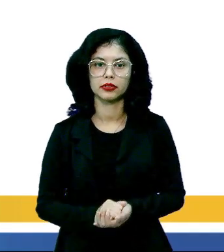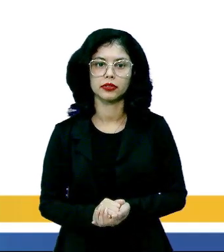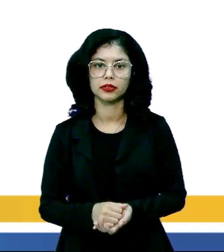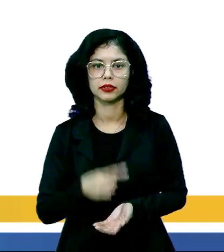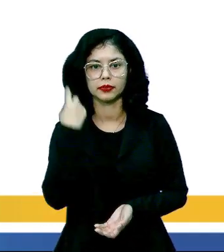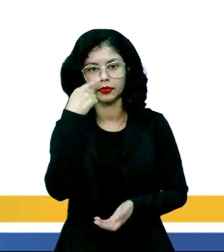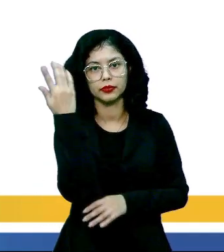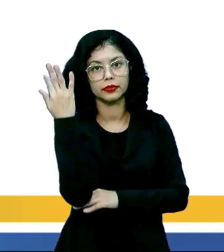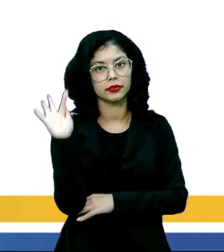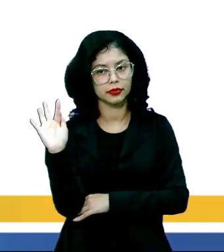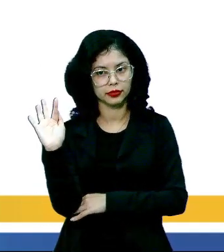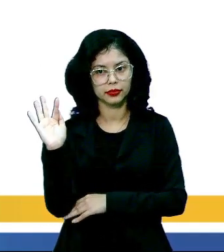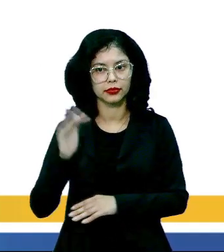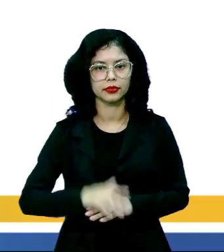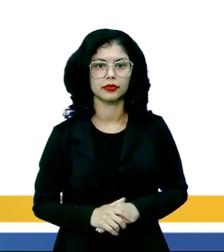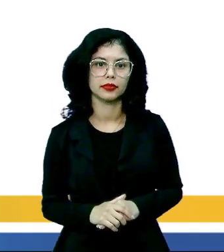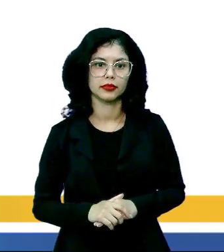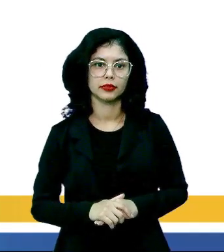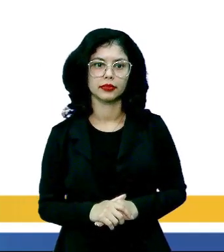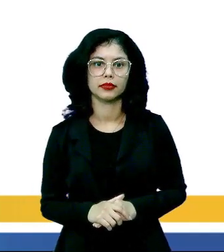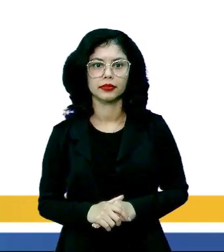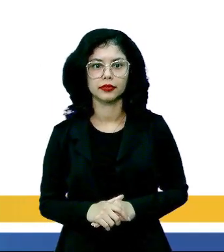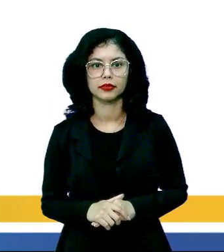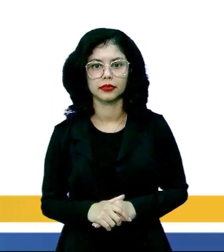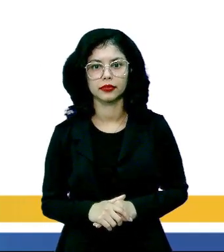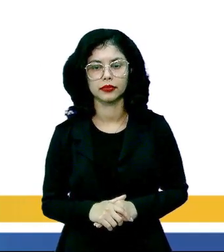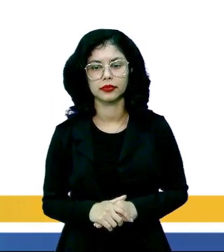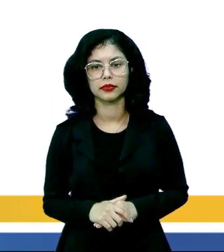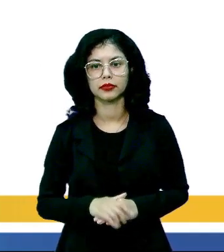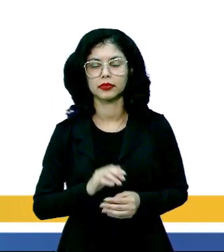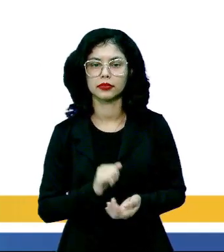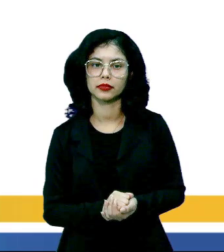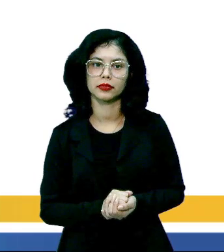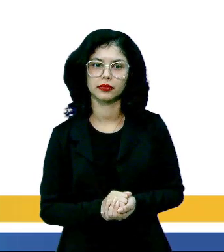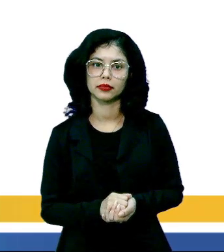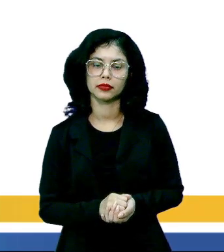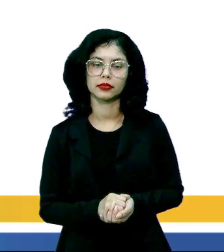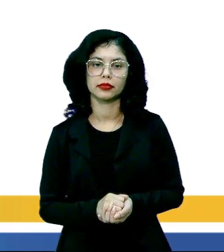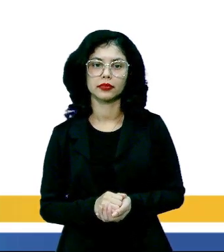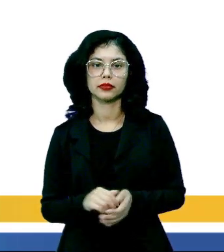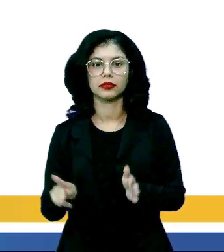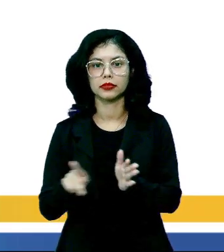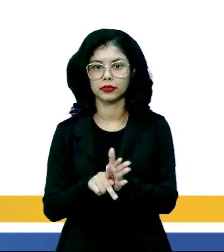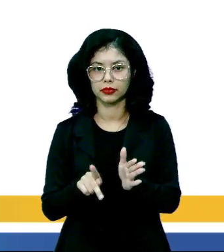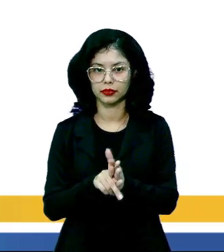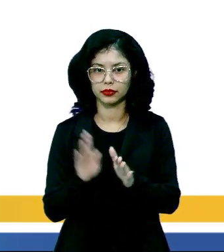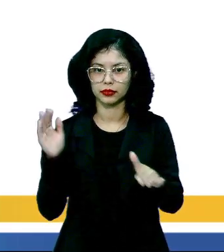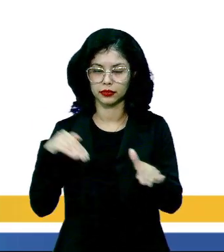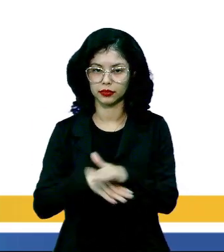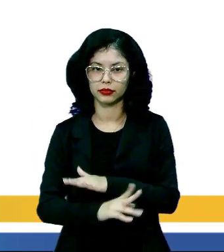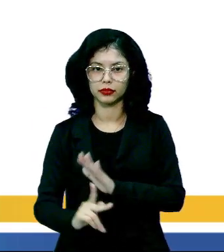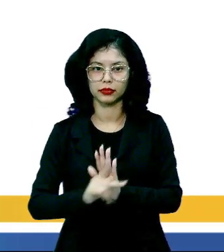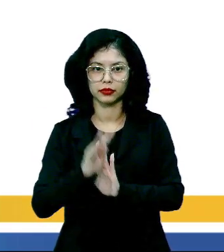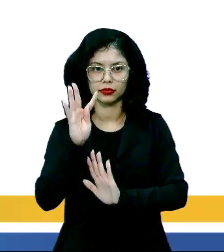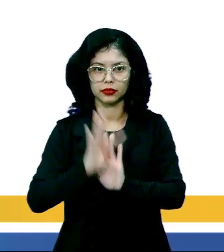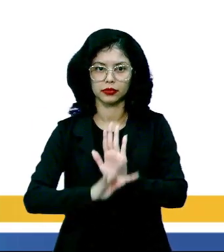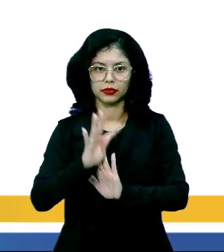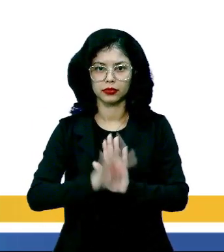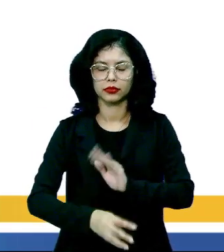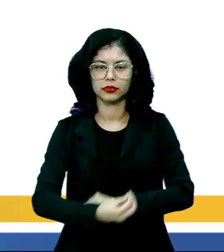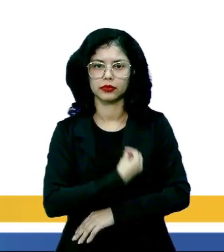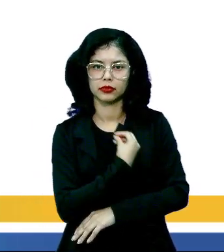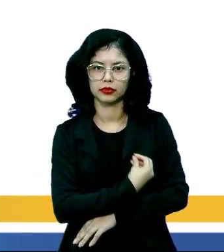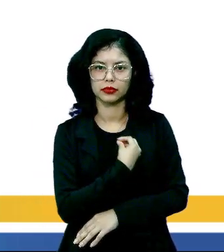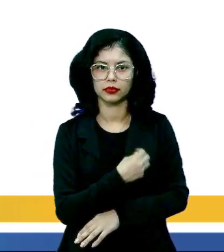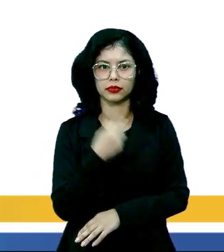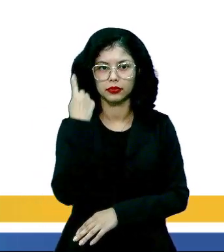viveu na Espanha e França então a França galerinha não está inserida dentro do texto Ele